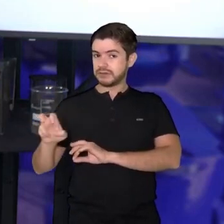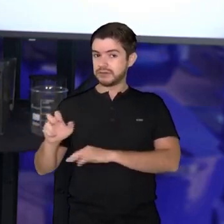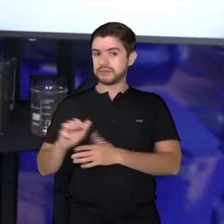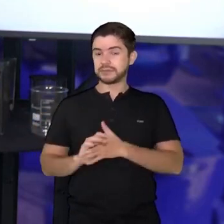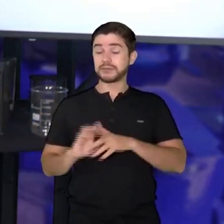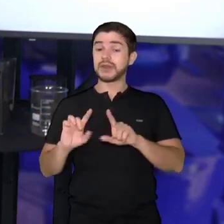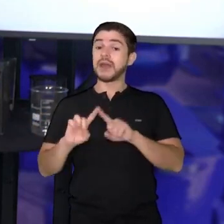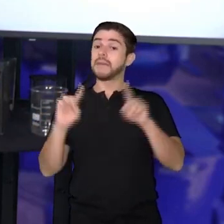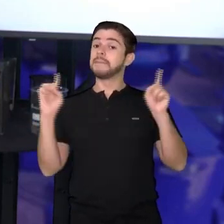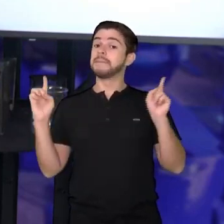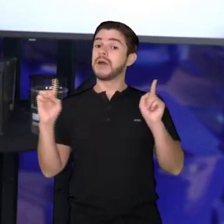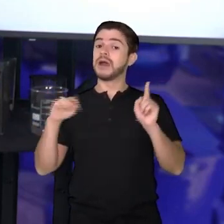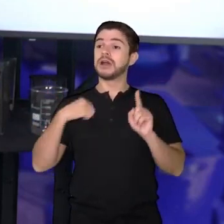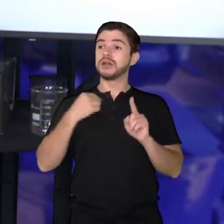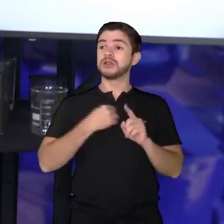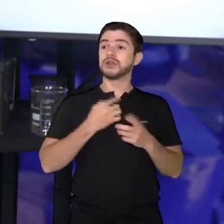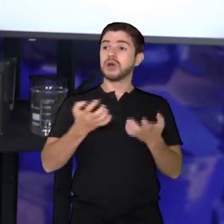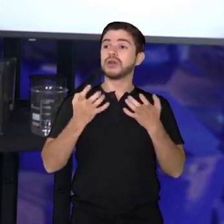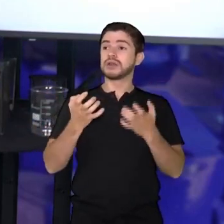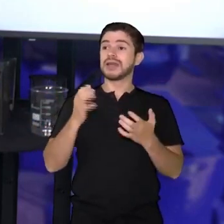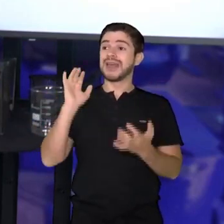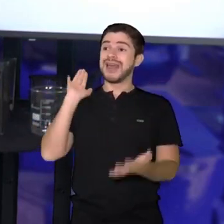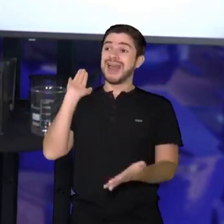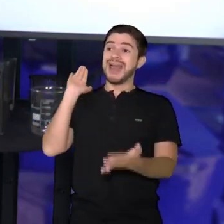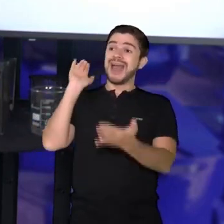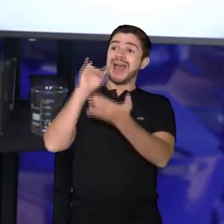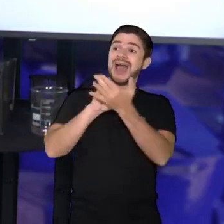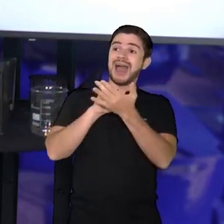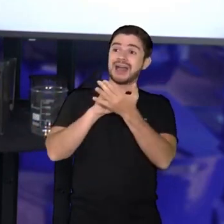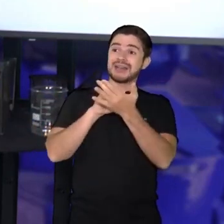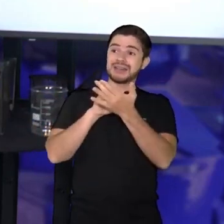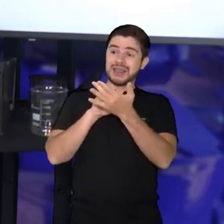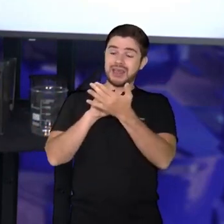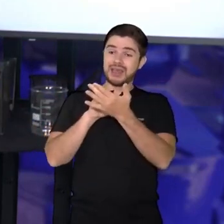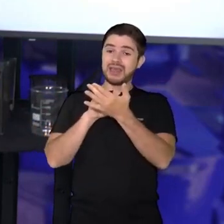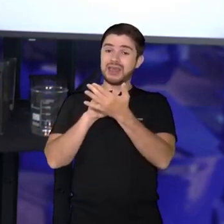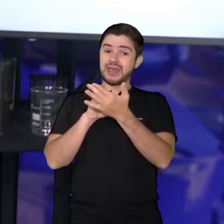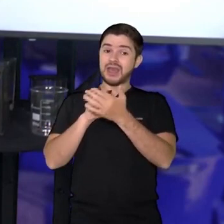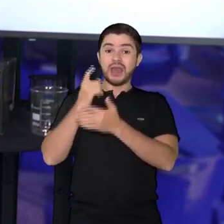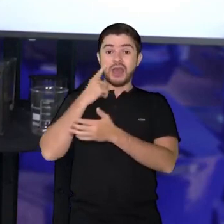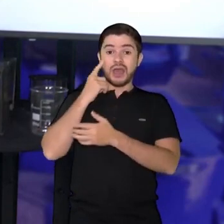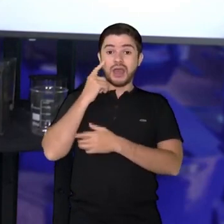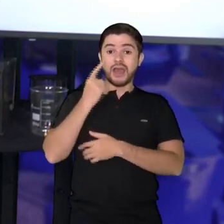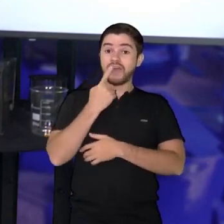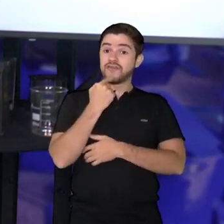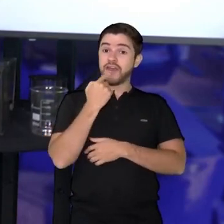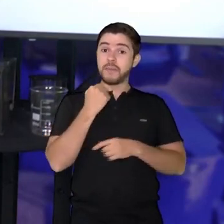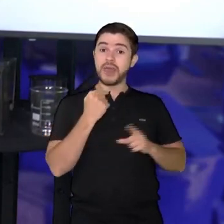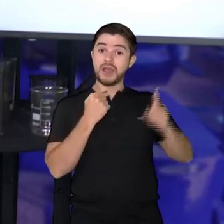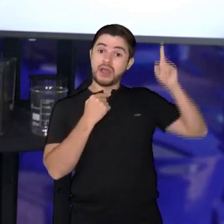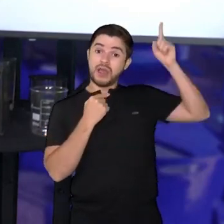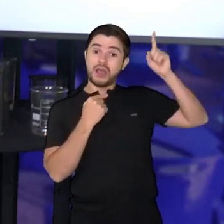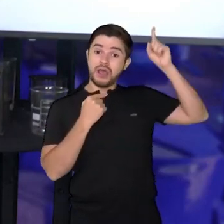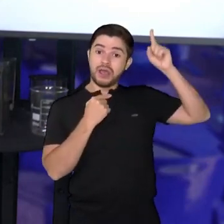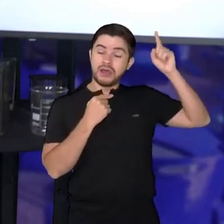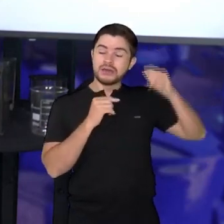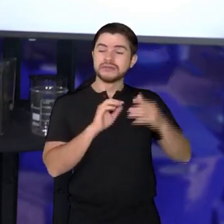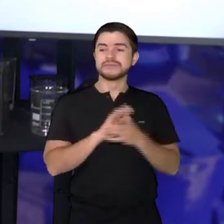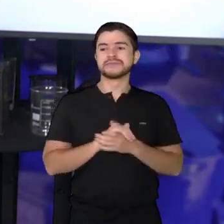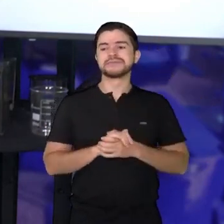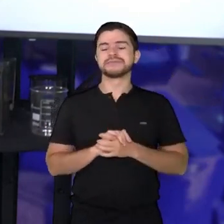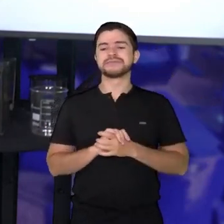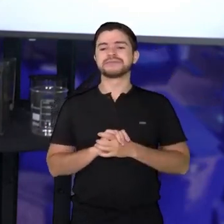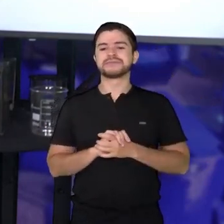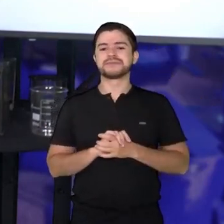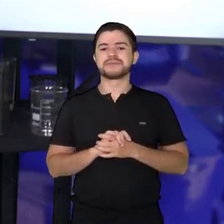gente só vai querer até onde está demarcado aqui, na setinha vermelha. Ou seja, aquela distância da superfície